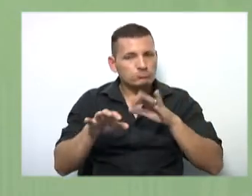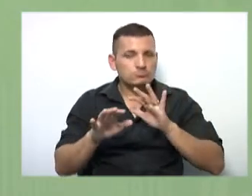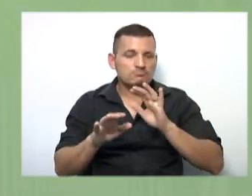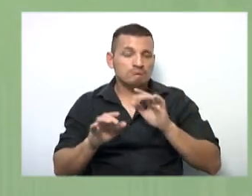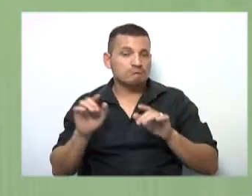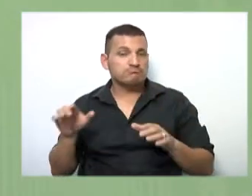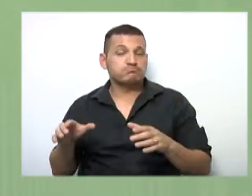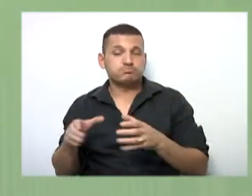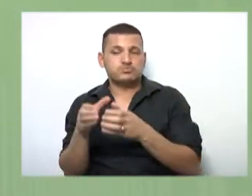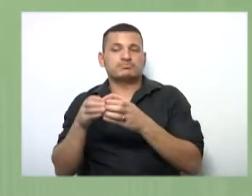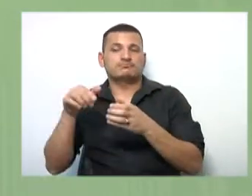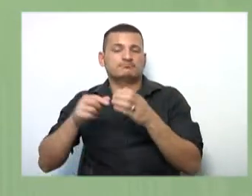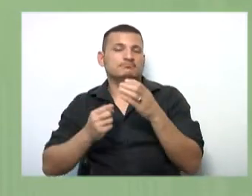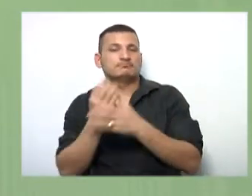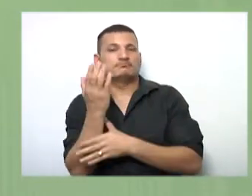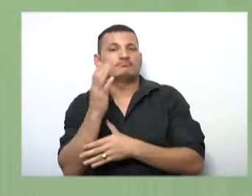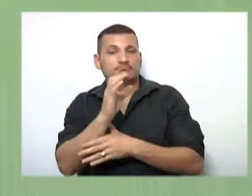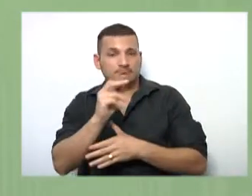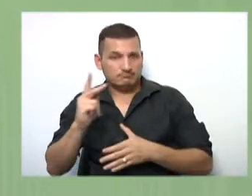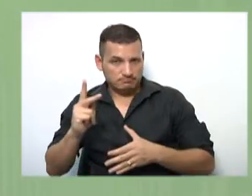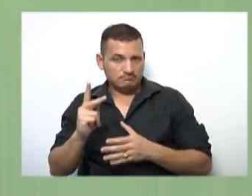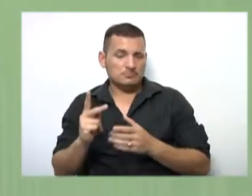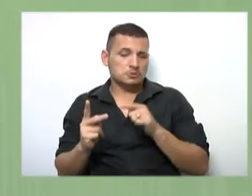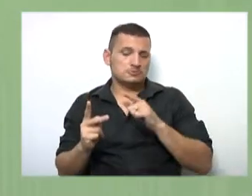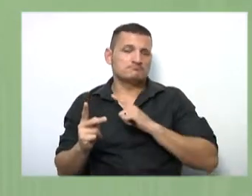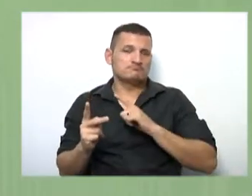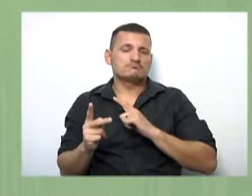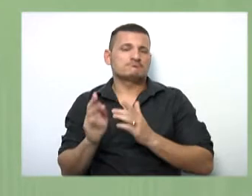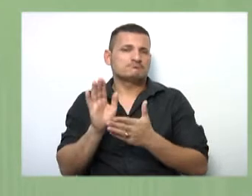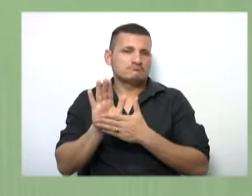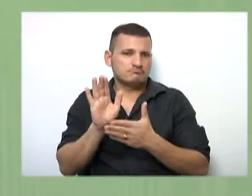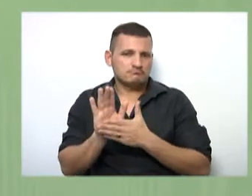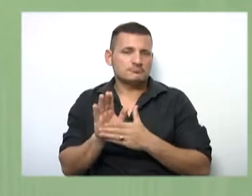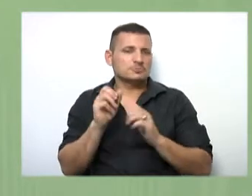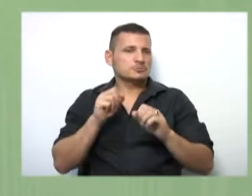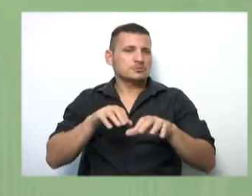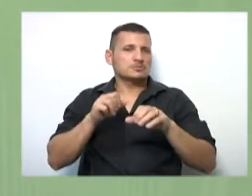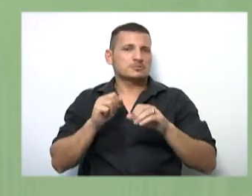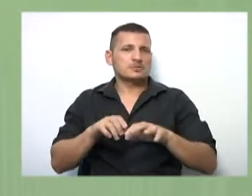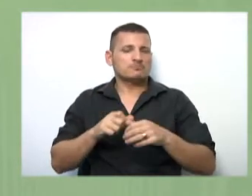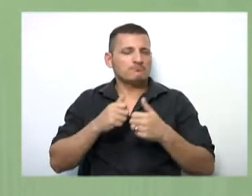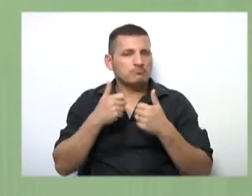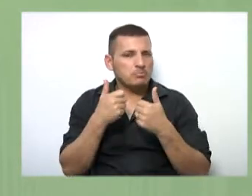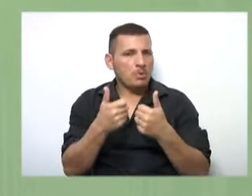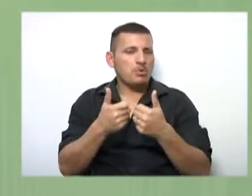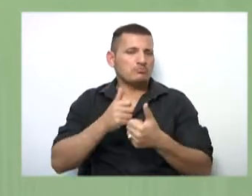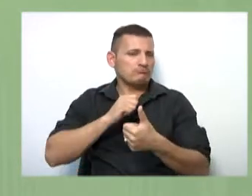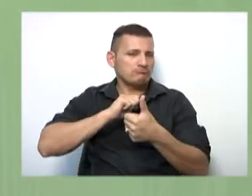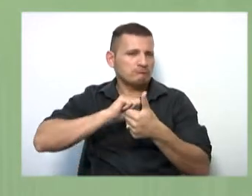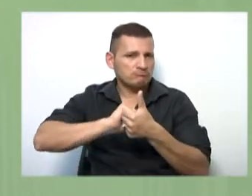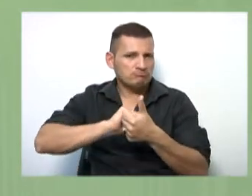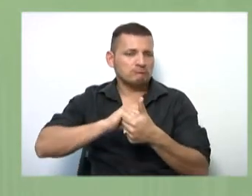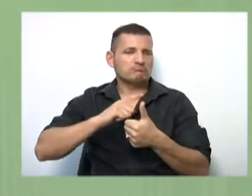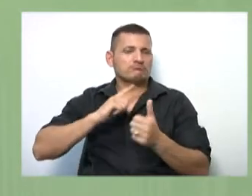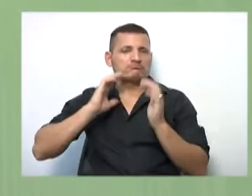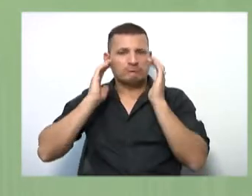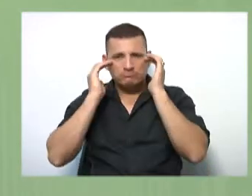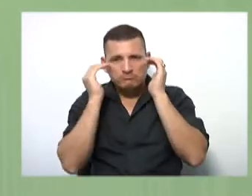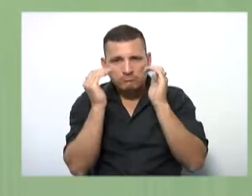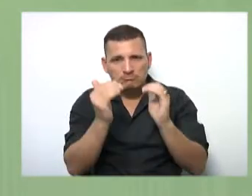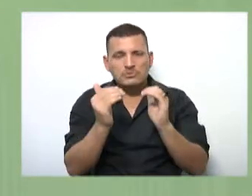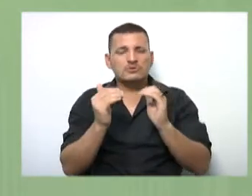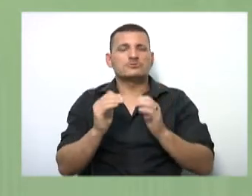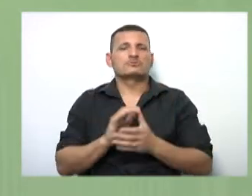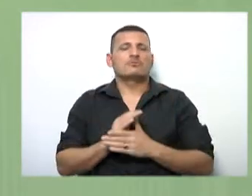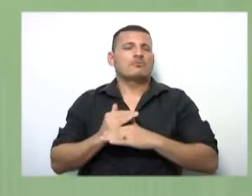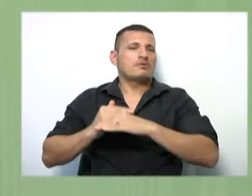ensino, promovendo educação de qualidade, com uma base na democracia, na cidadania, no desenvolvimento da